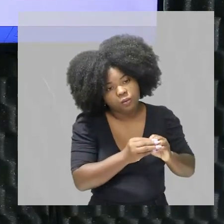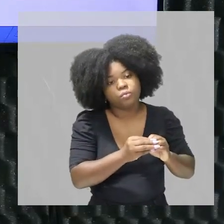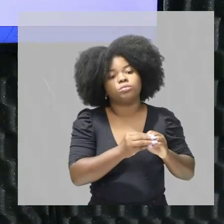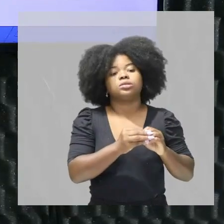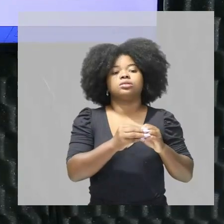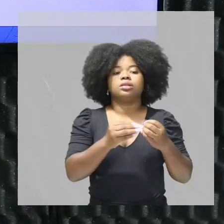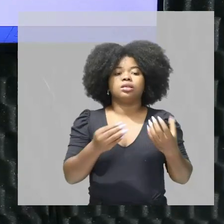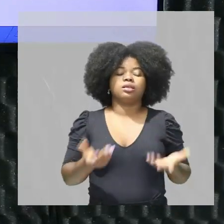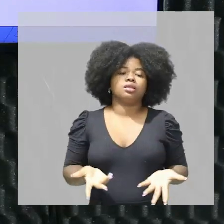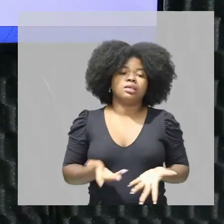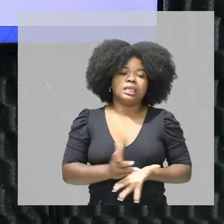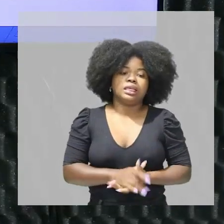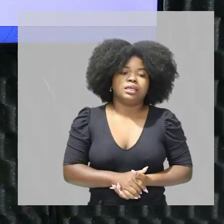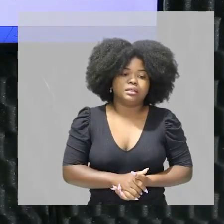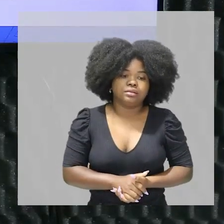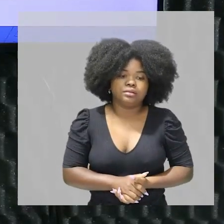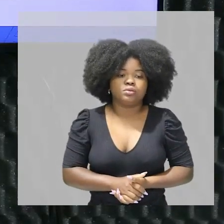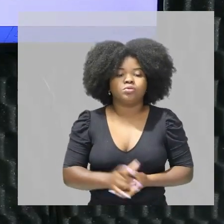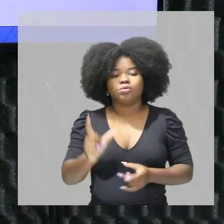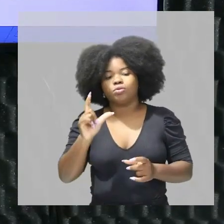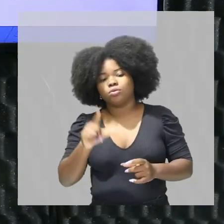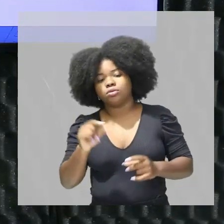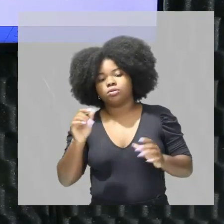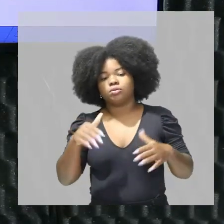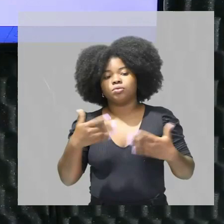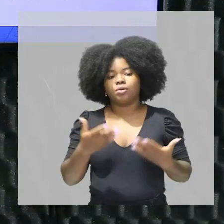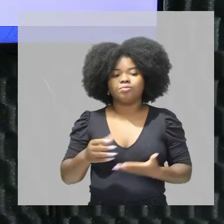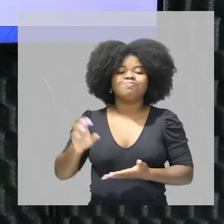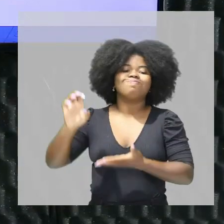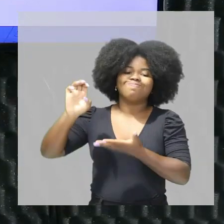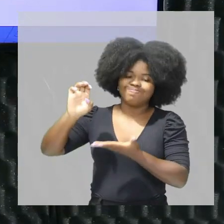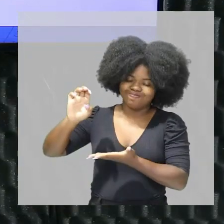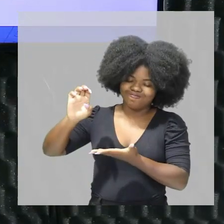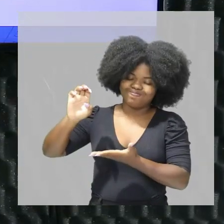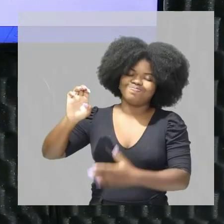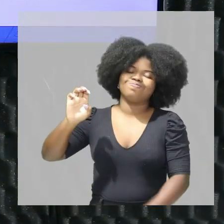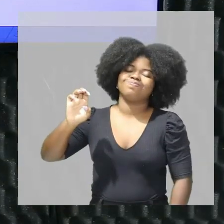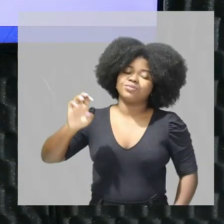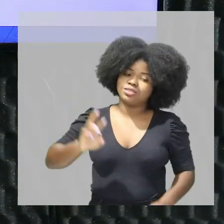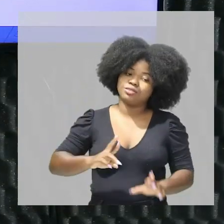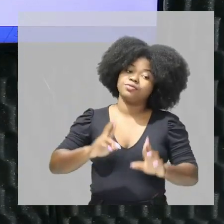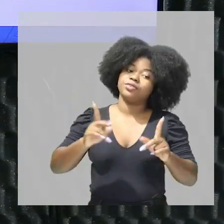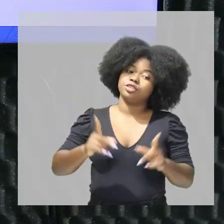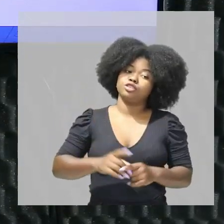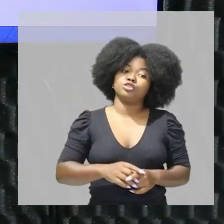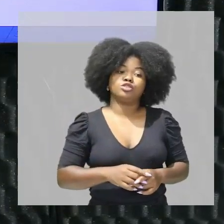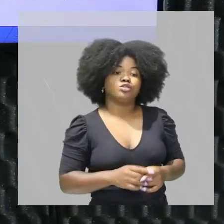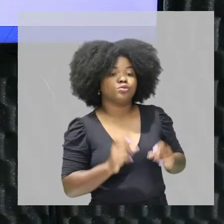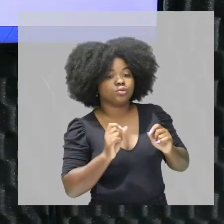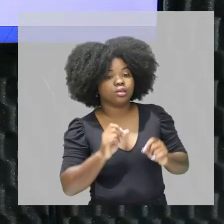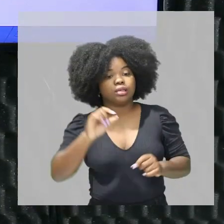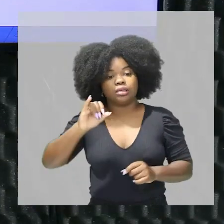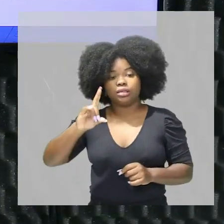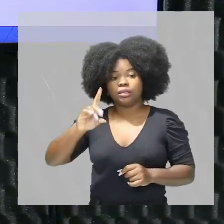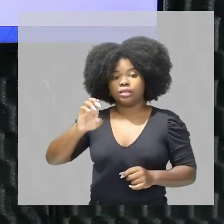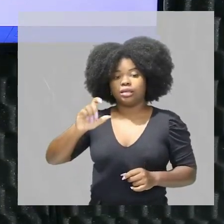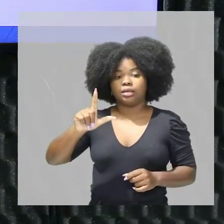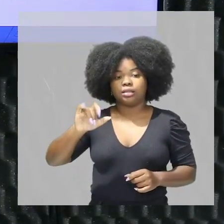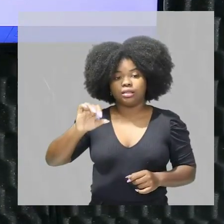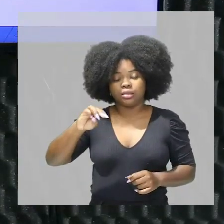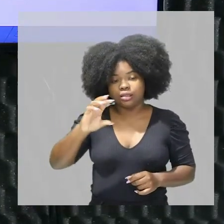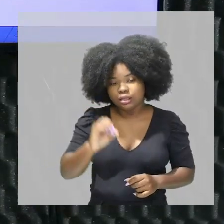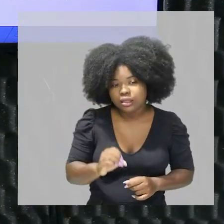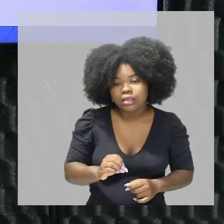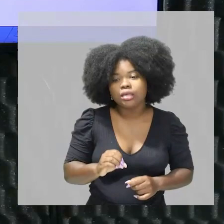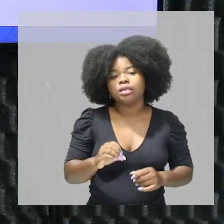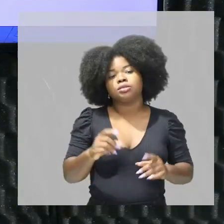de apreensão do conhecimento é isso que diferenciar um tanto quanto do idealismo que é uma compreensão mais de escola e de mundo